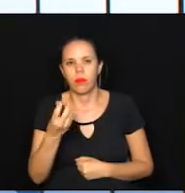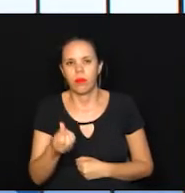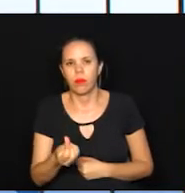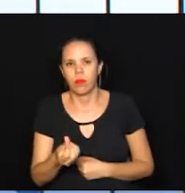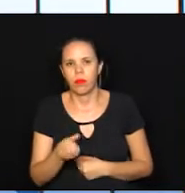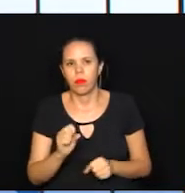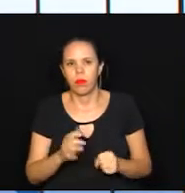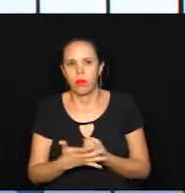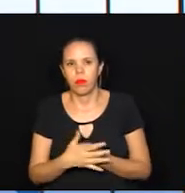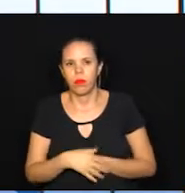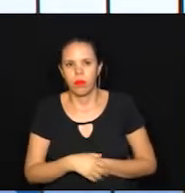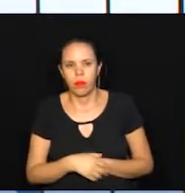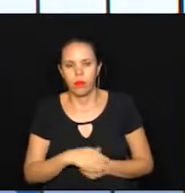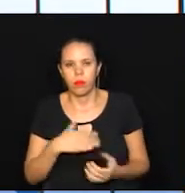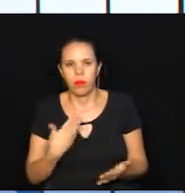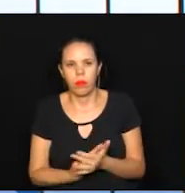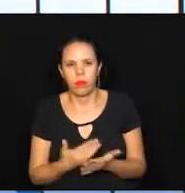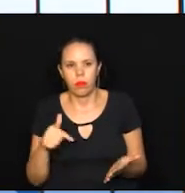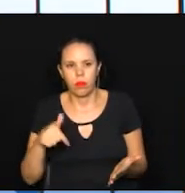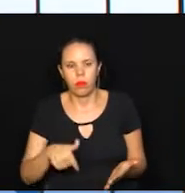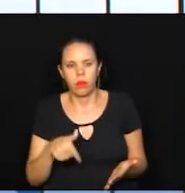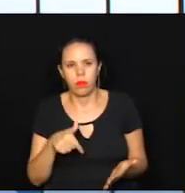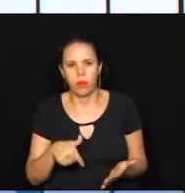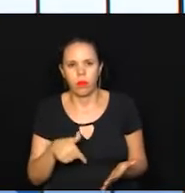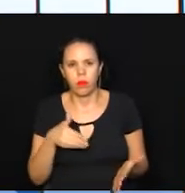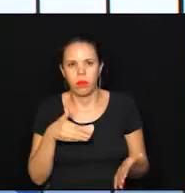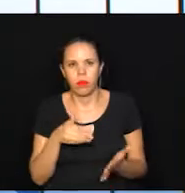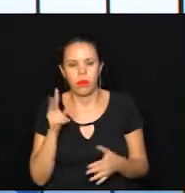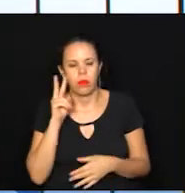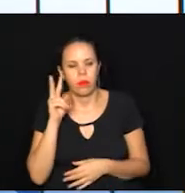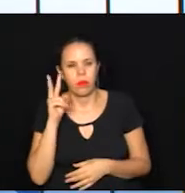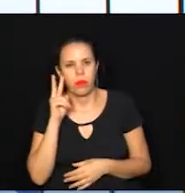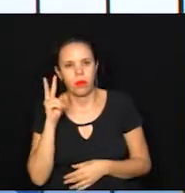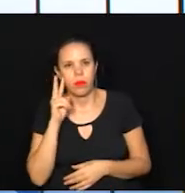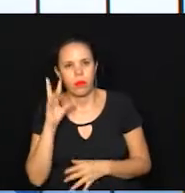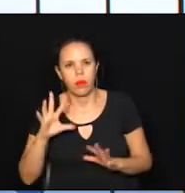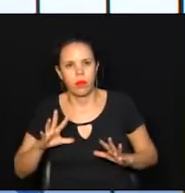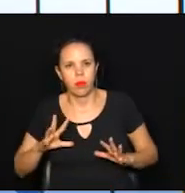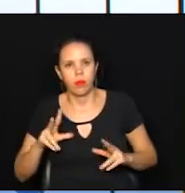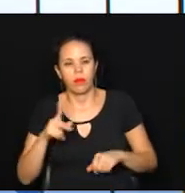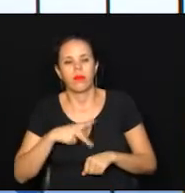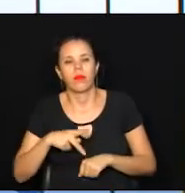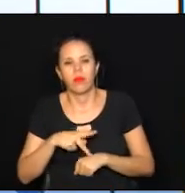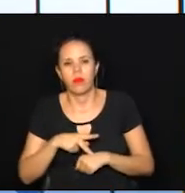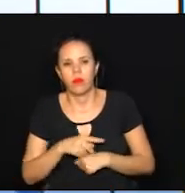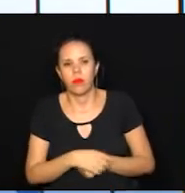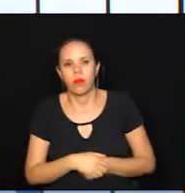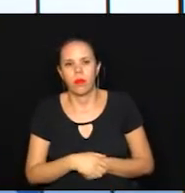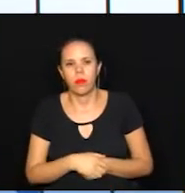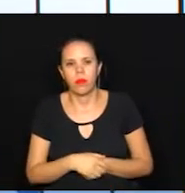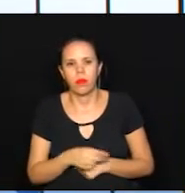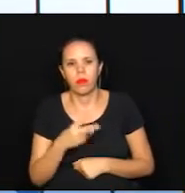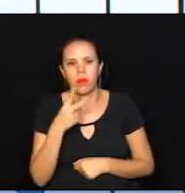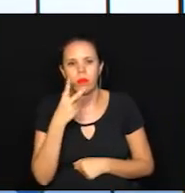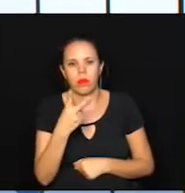12.047.526 casos até esta última segunda-feira em todo o país. São